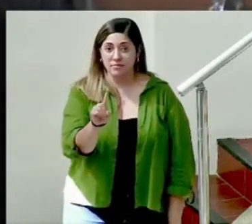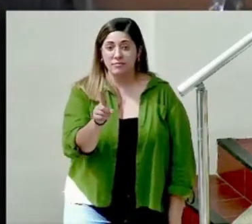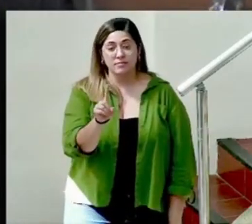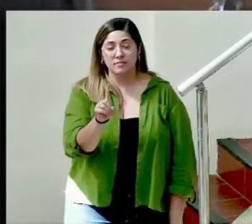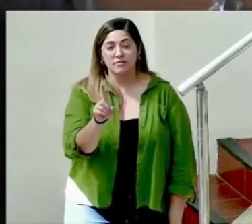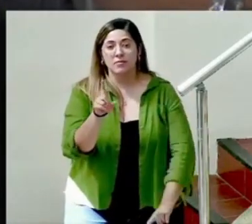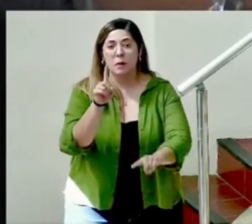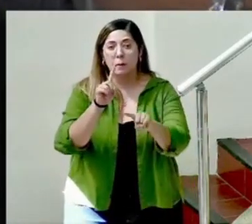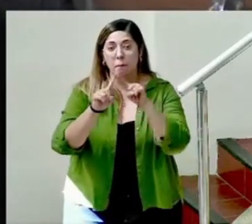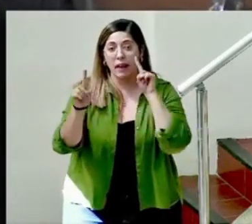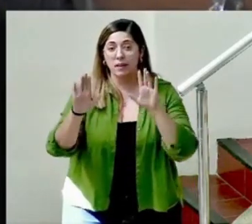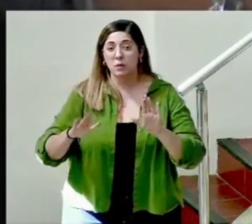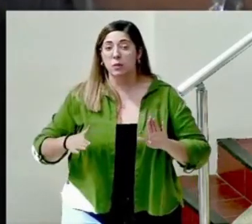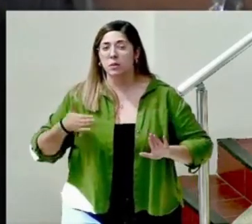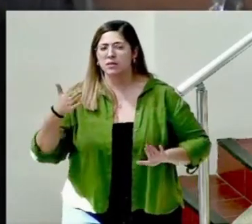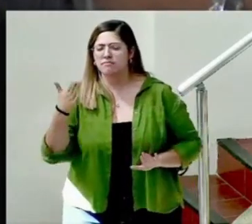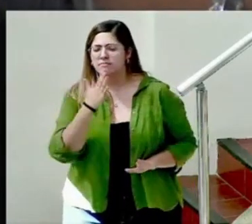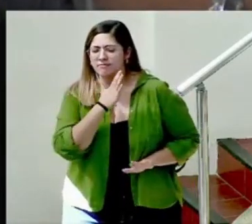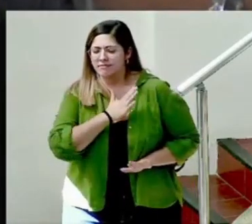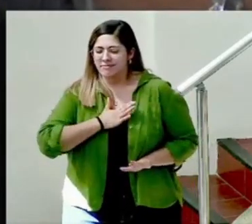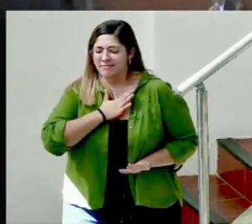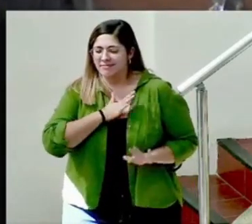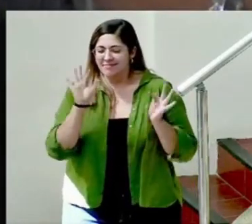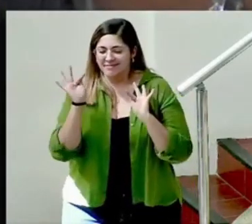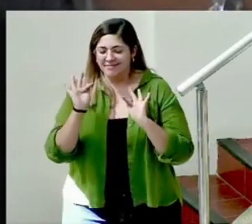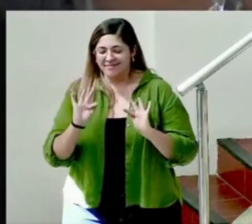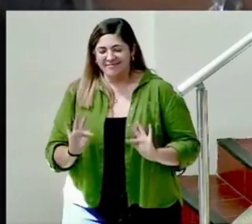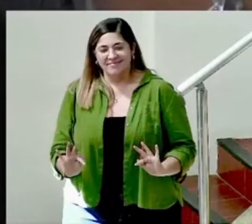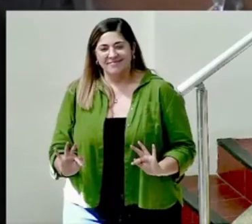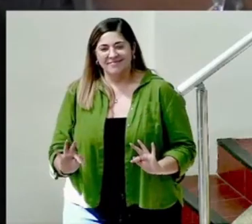e prazeres furtam,